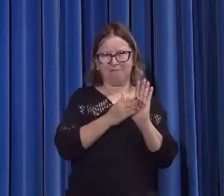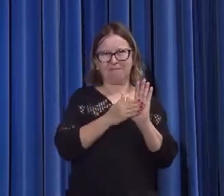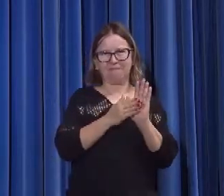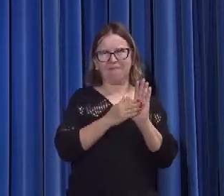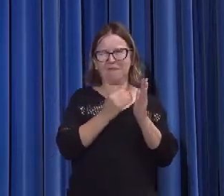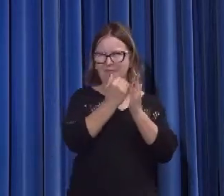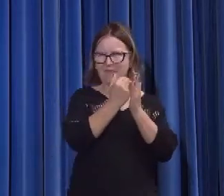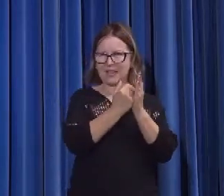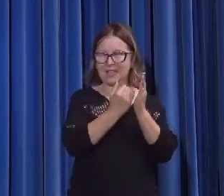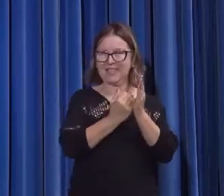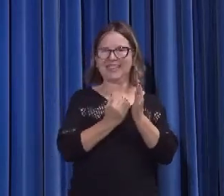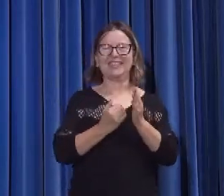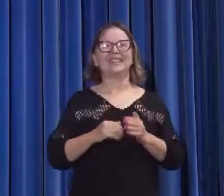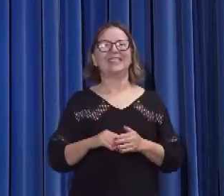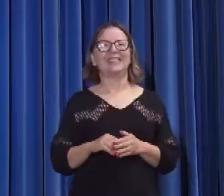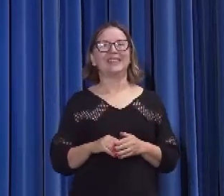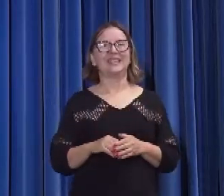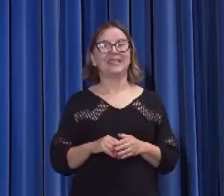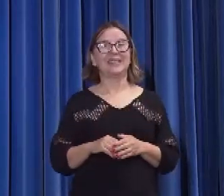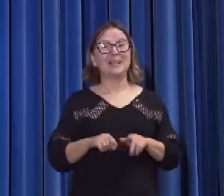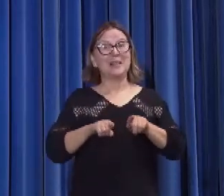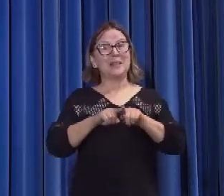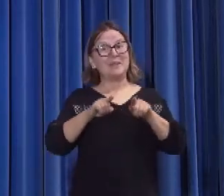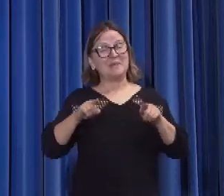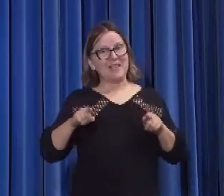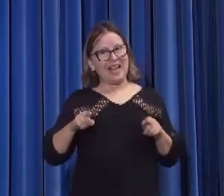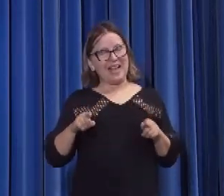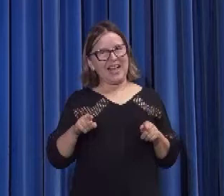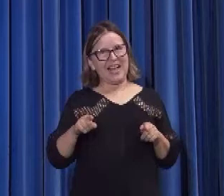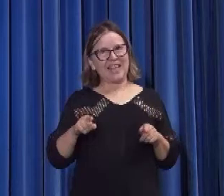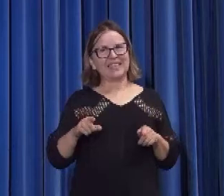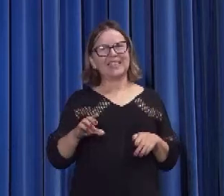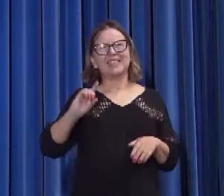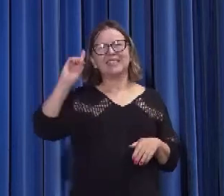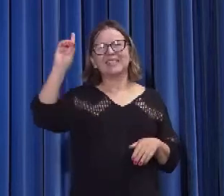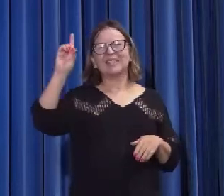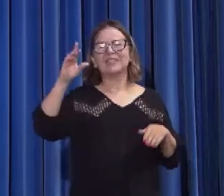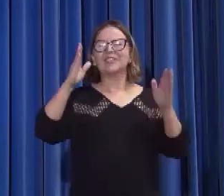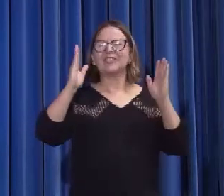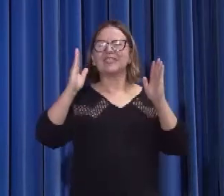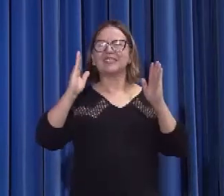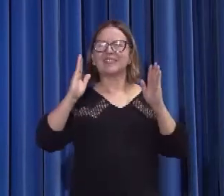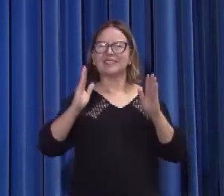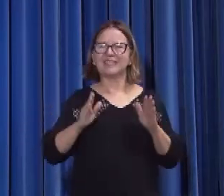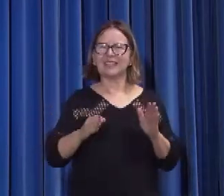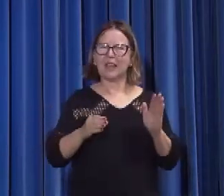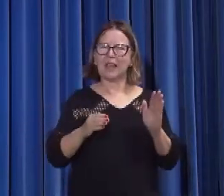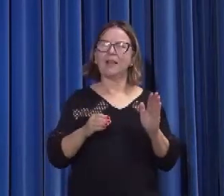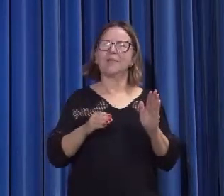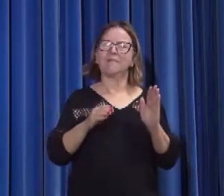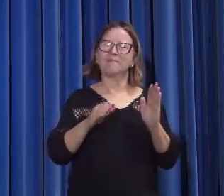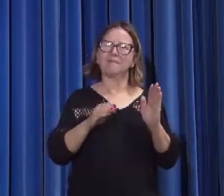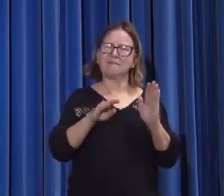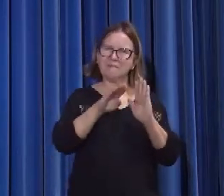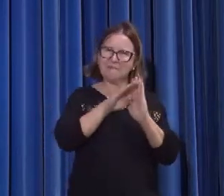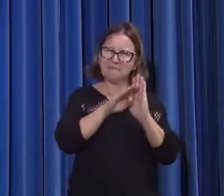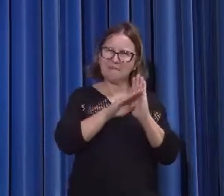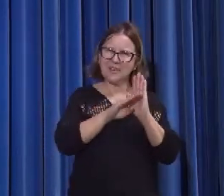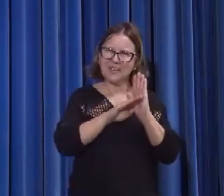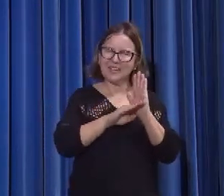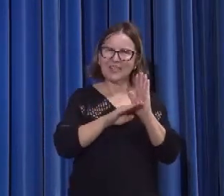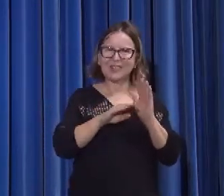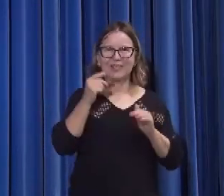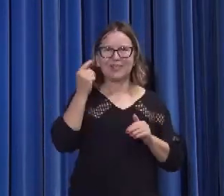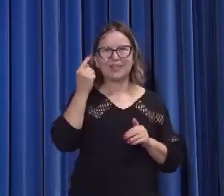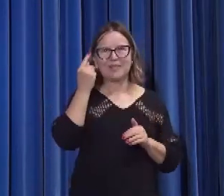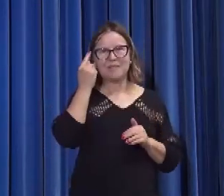mas como Deus já estabeleceu para você antes mesmo da fundação do mundo. Significa dizer que você